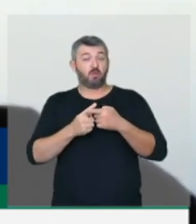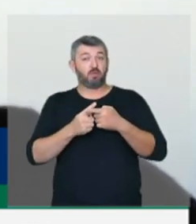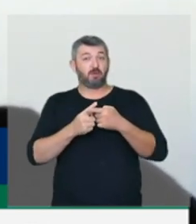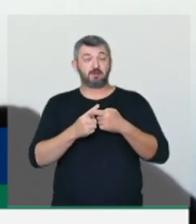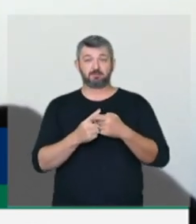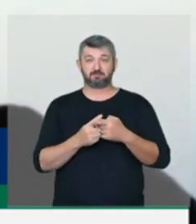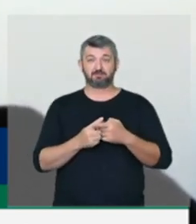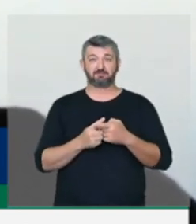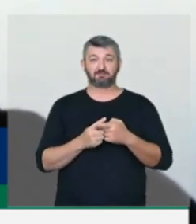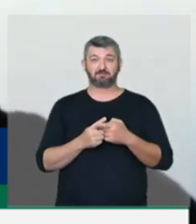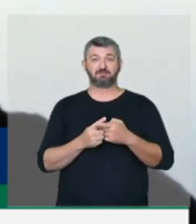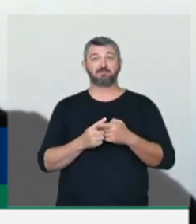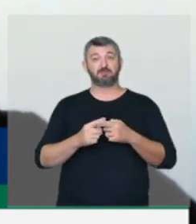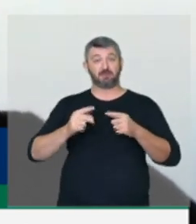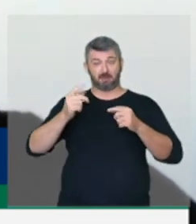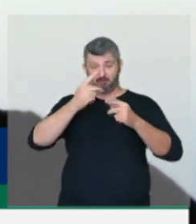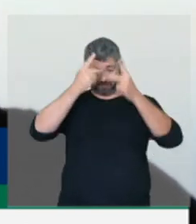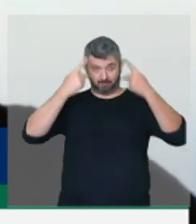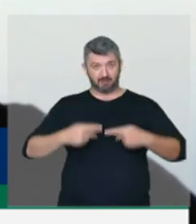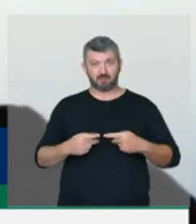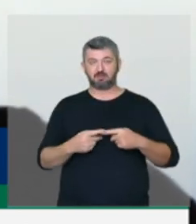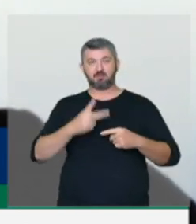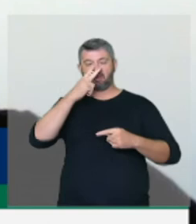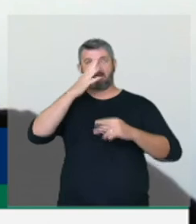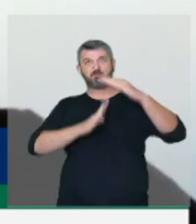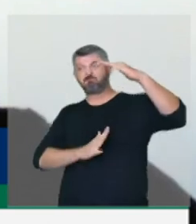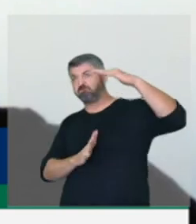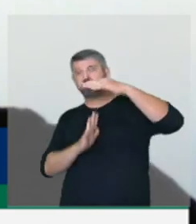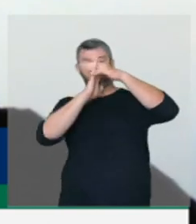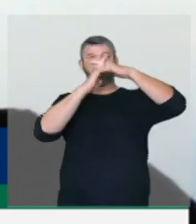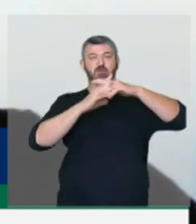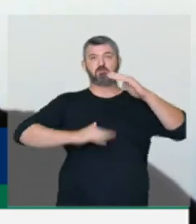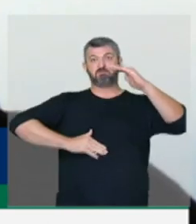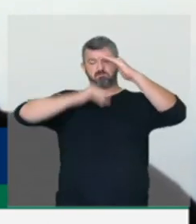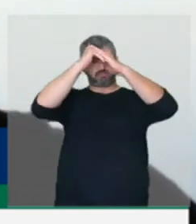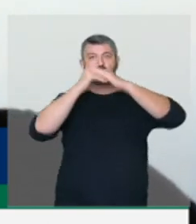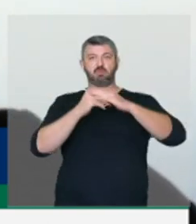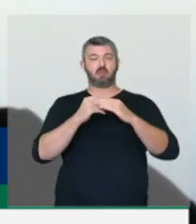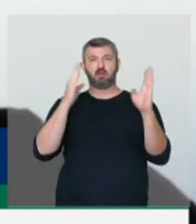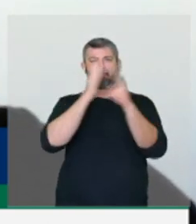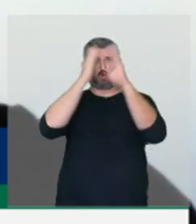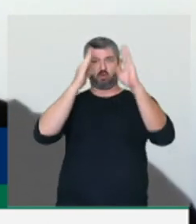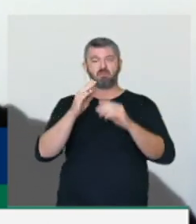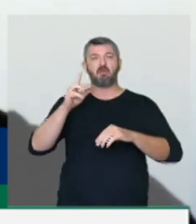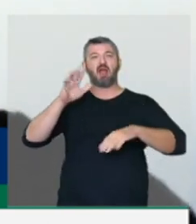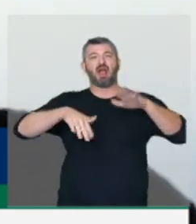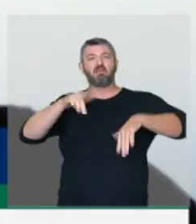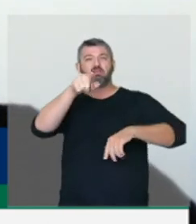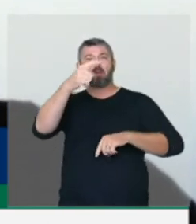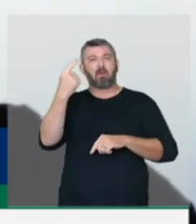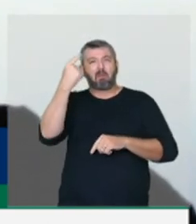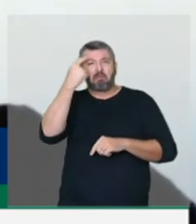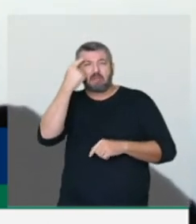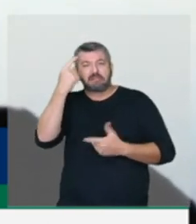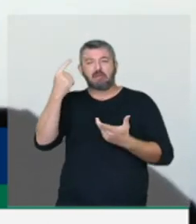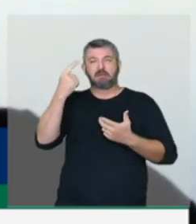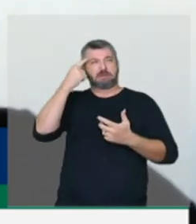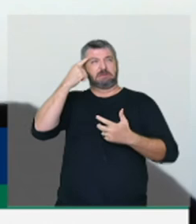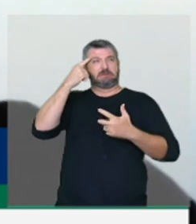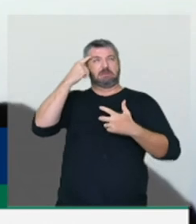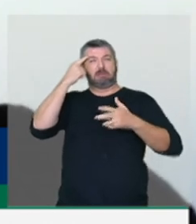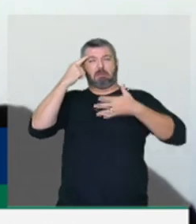disse, o ser humano vai de 0 a 100 em segundos. Às vezes você está com pensamento e se exagera. Quem nunca fez isso